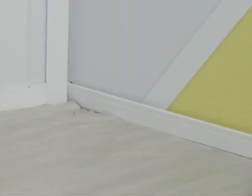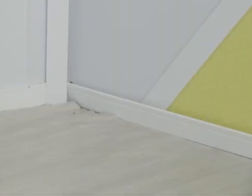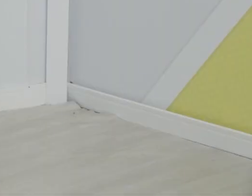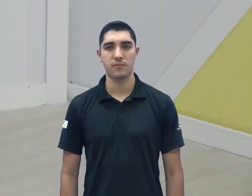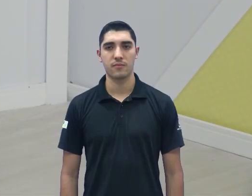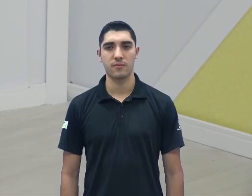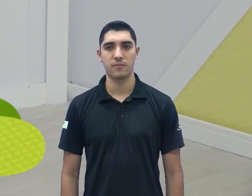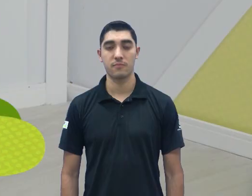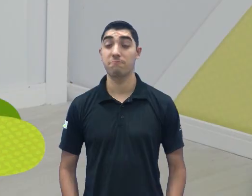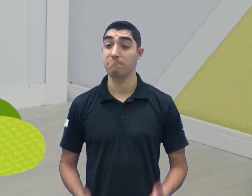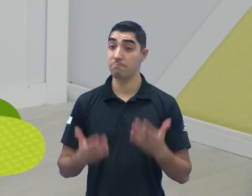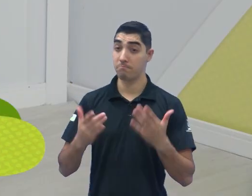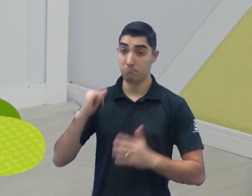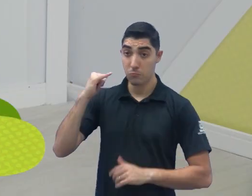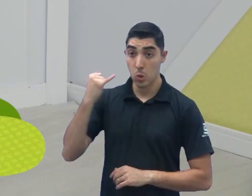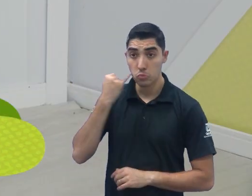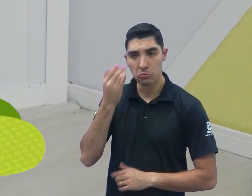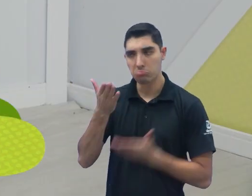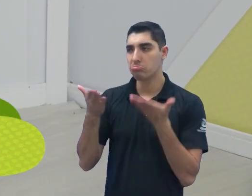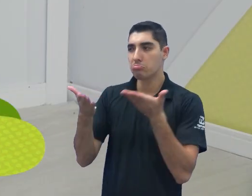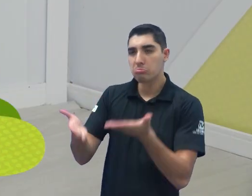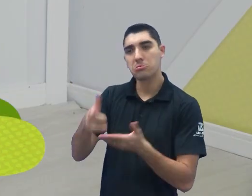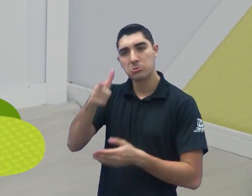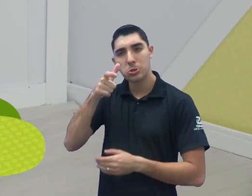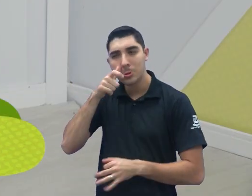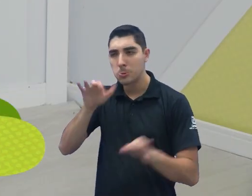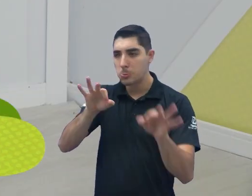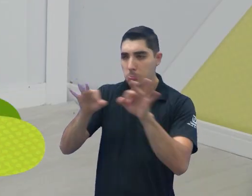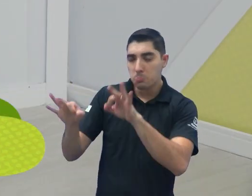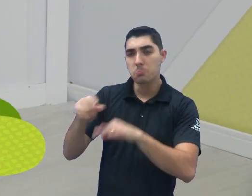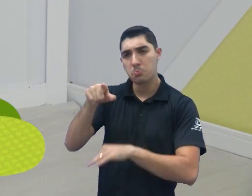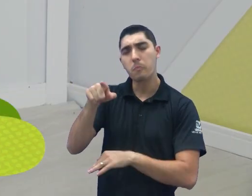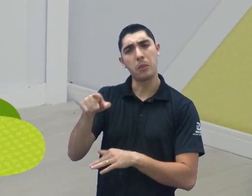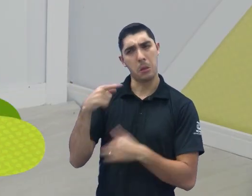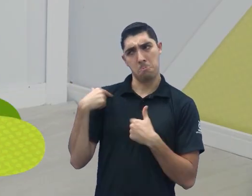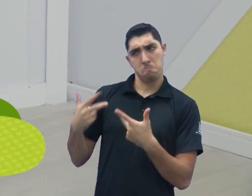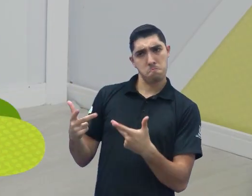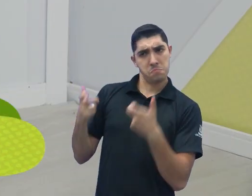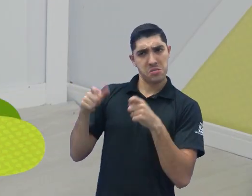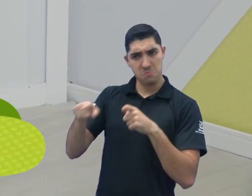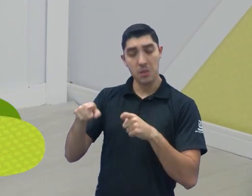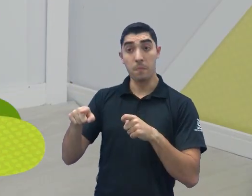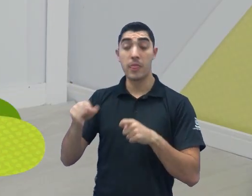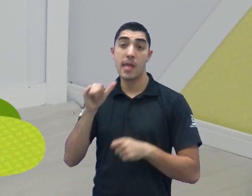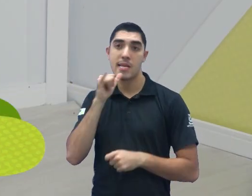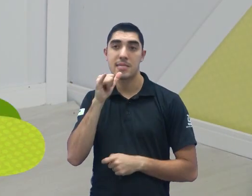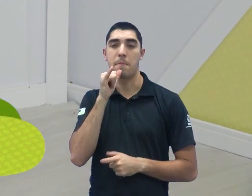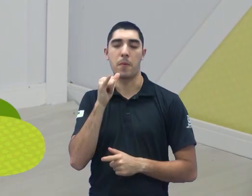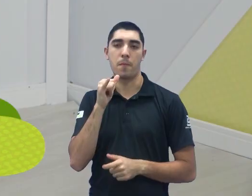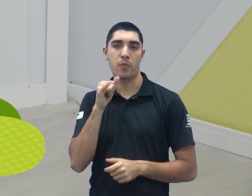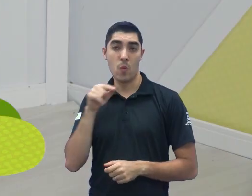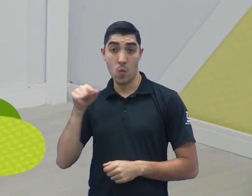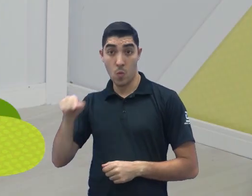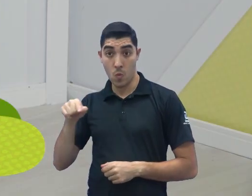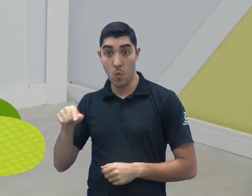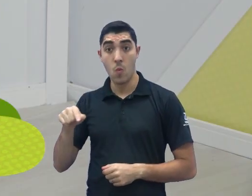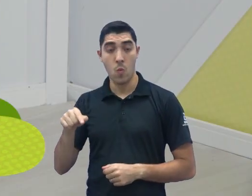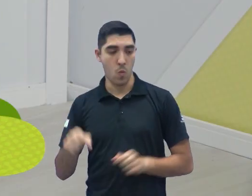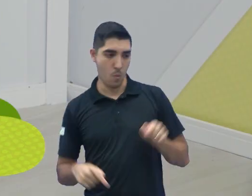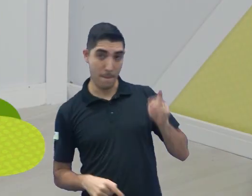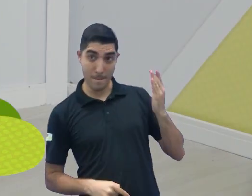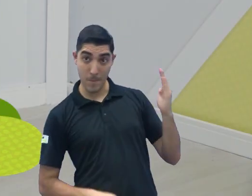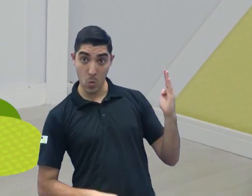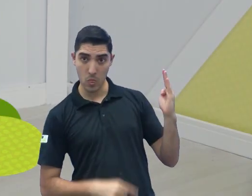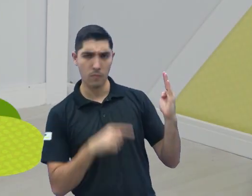Pois é, João, você esteve lá, acompanhou de perto. Pelo que a gente pôde acompanhar, primeiro a parte física, né, da equipe do Botafogo realmente